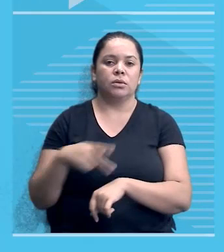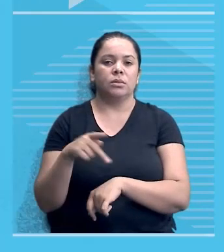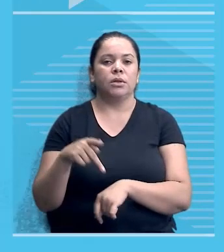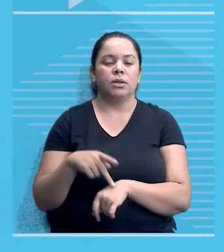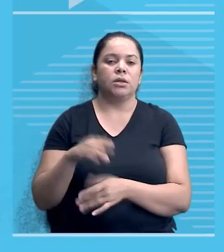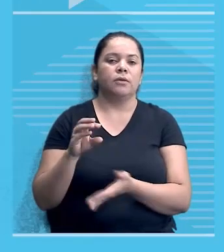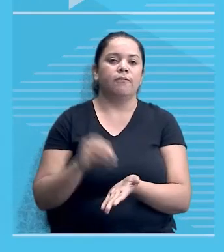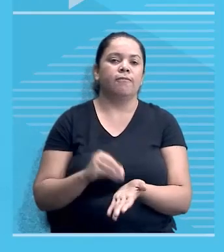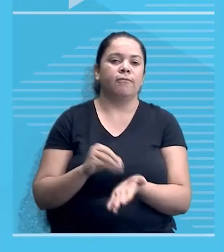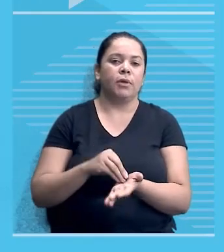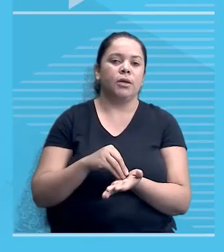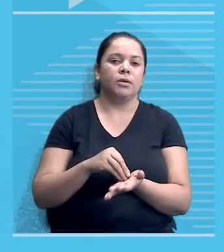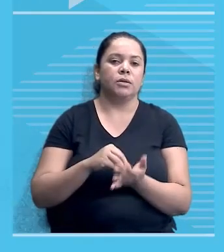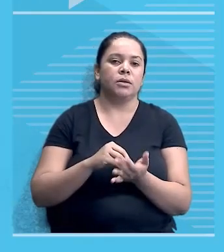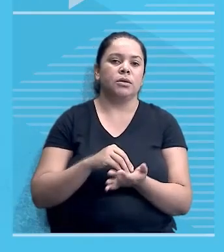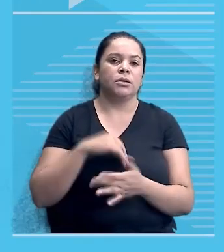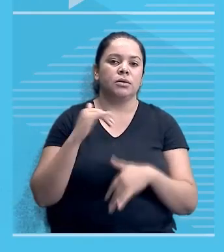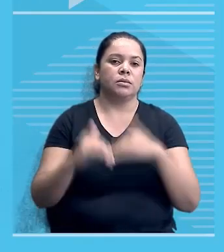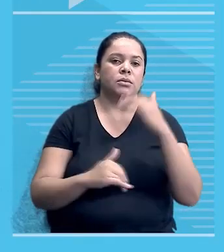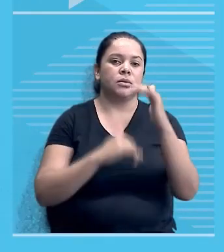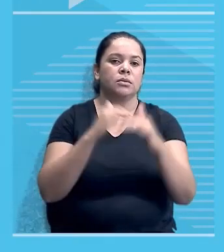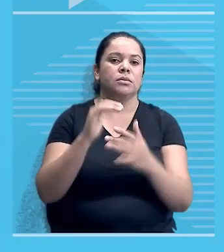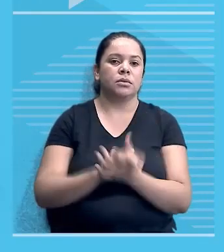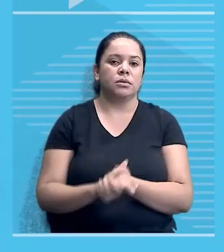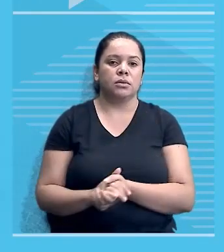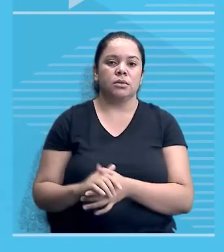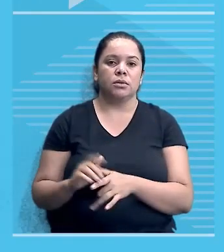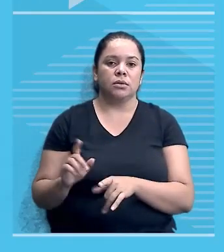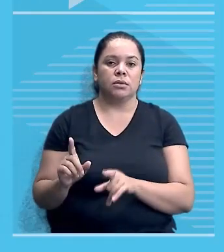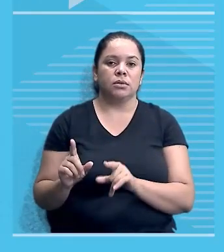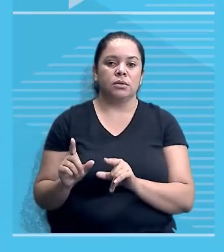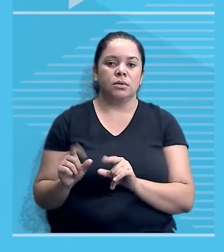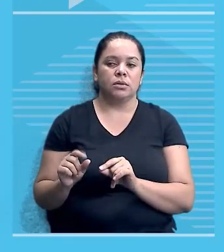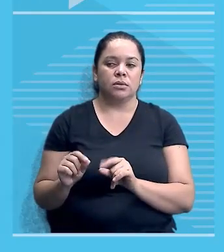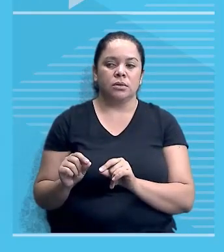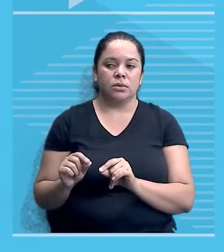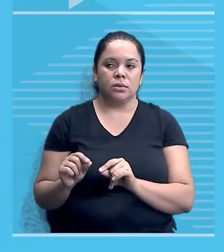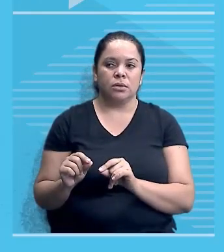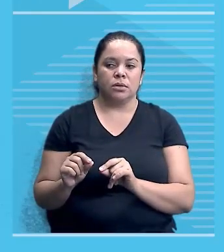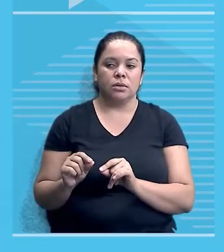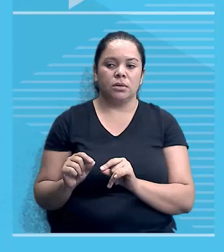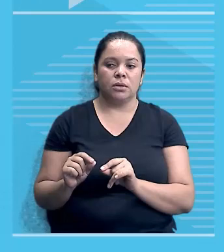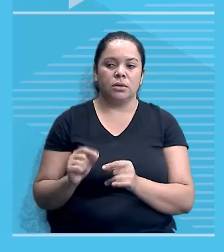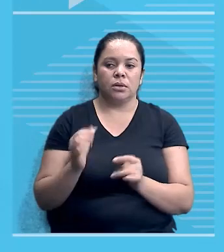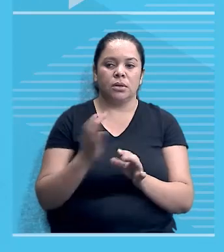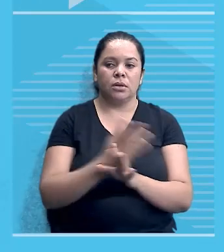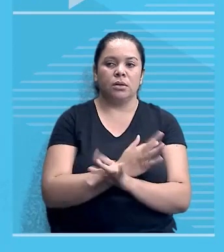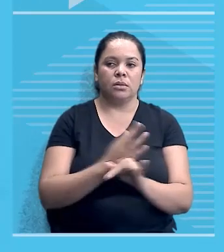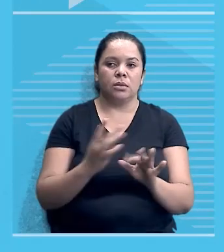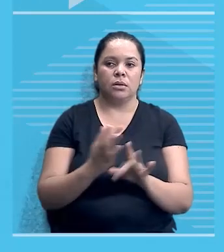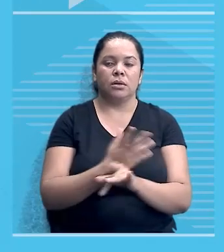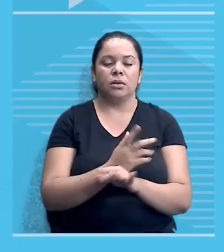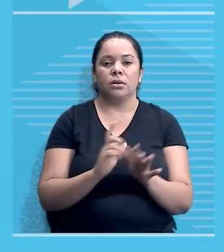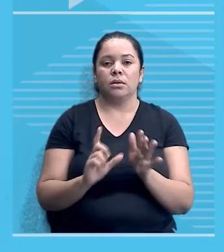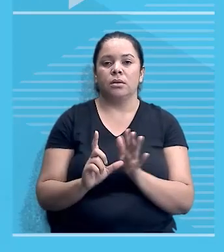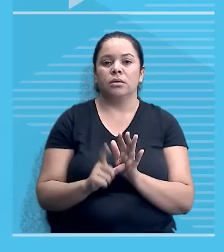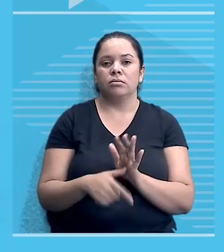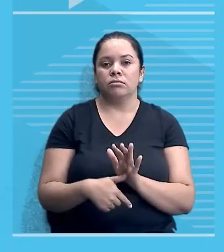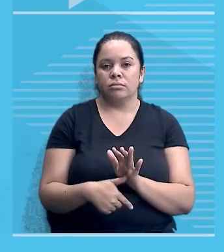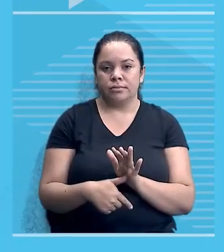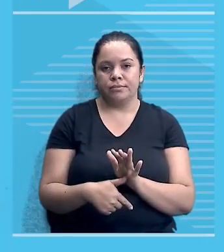ser uma uma urbanização acelerar tardia né e acelerada ela